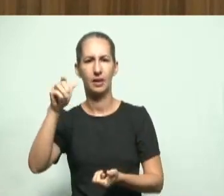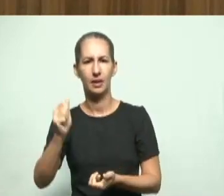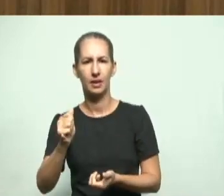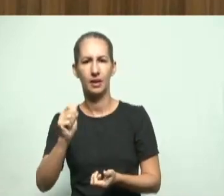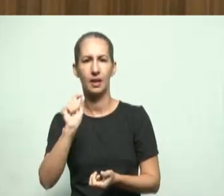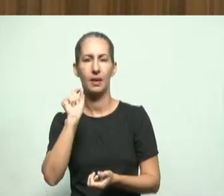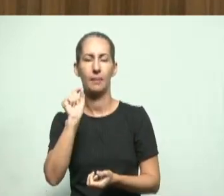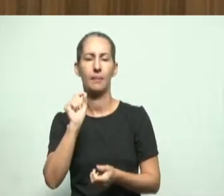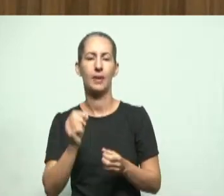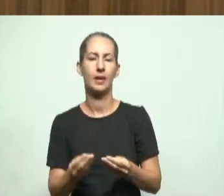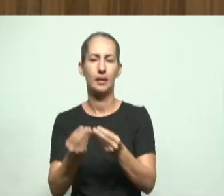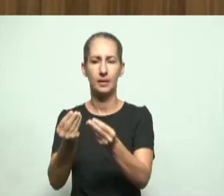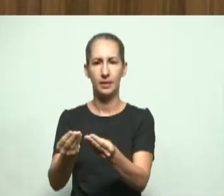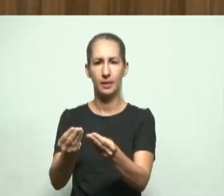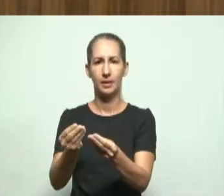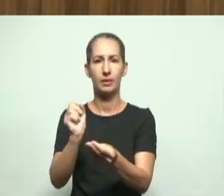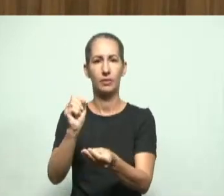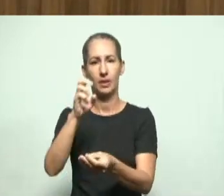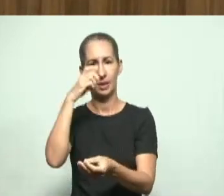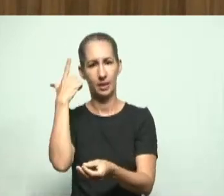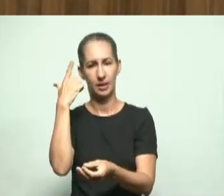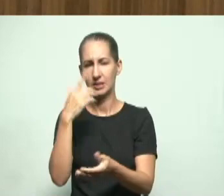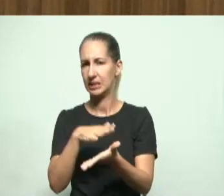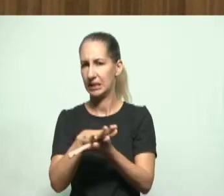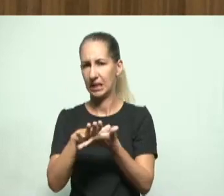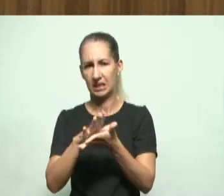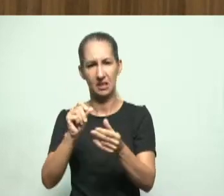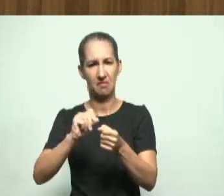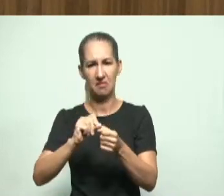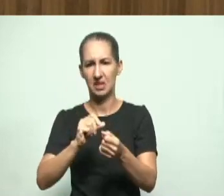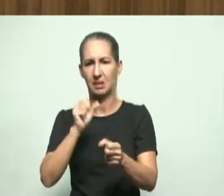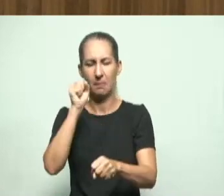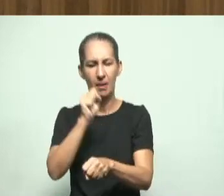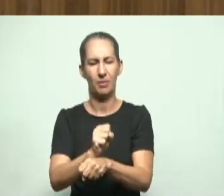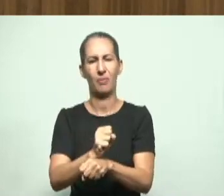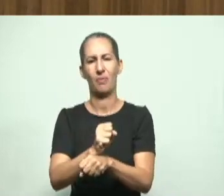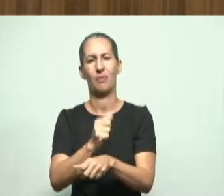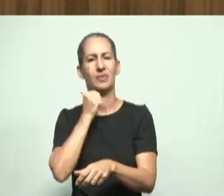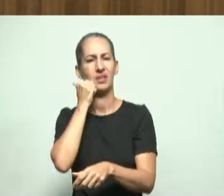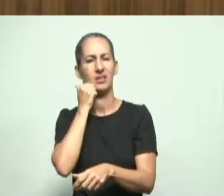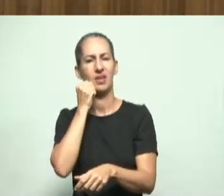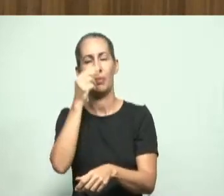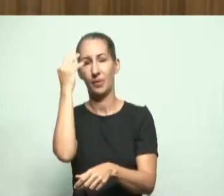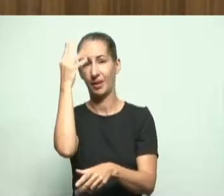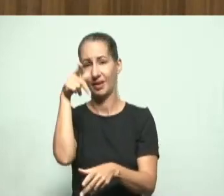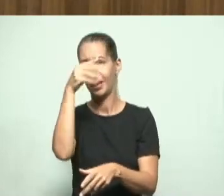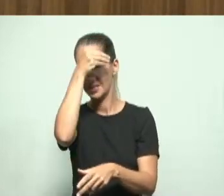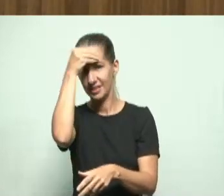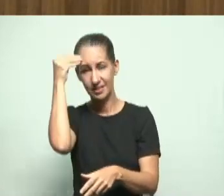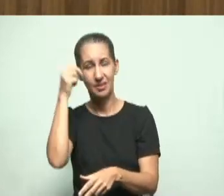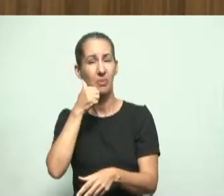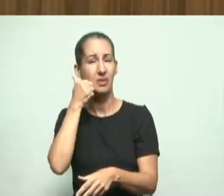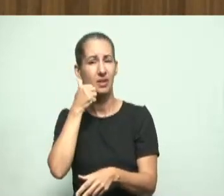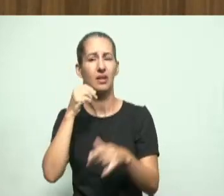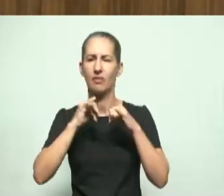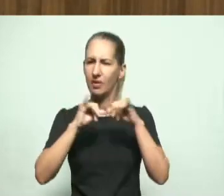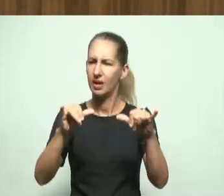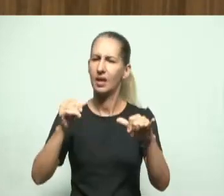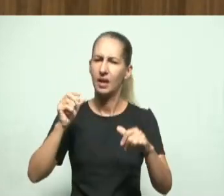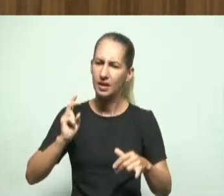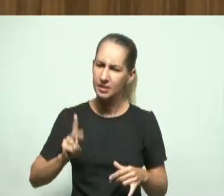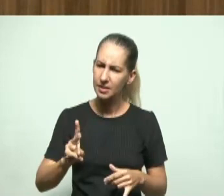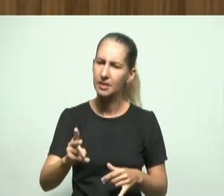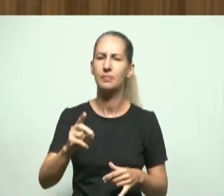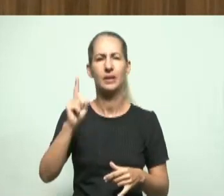botou Micarla na política foi o ex, que não fez nada, que travou Natal, que esqueceu Natal. E tem que ser dito aqui todos os